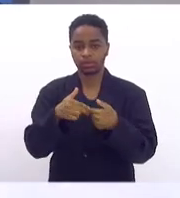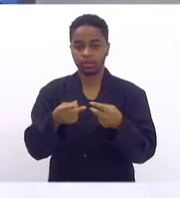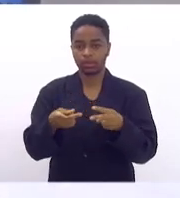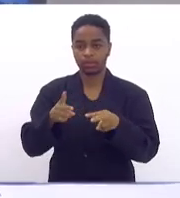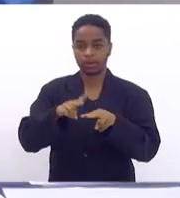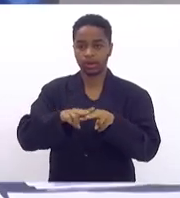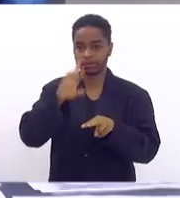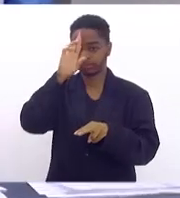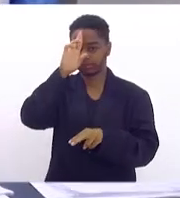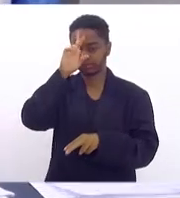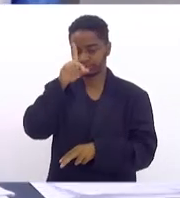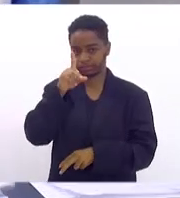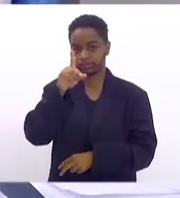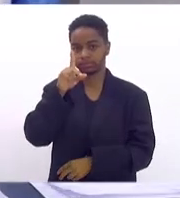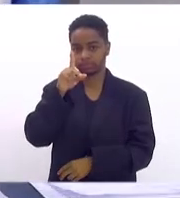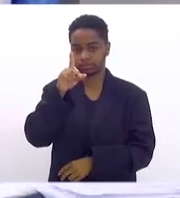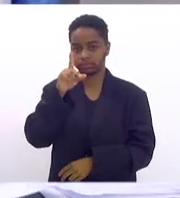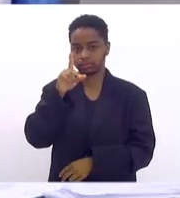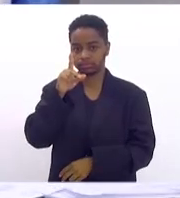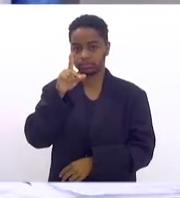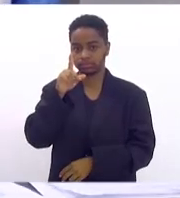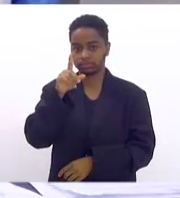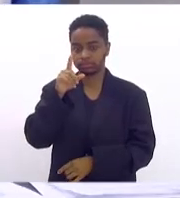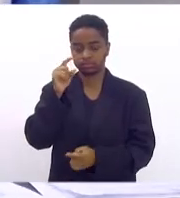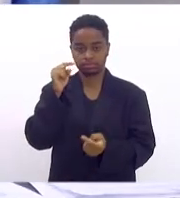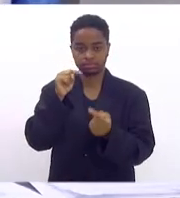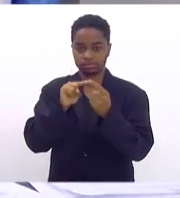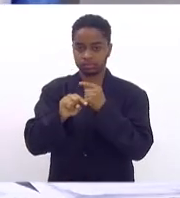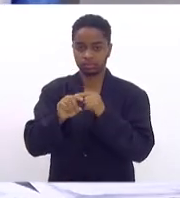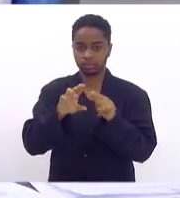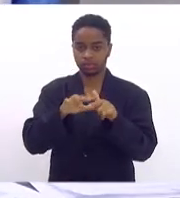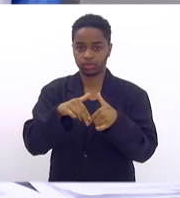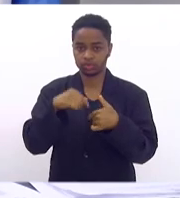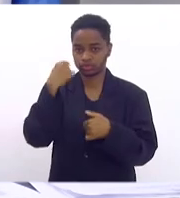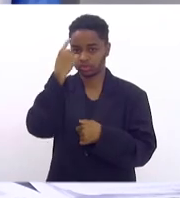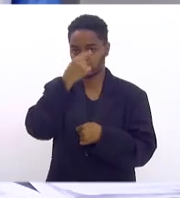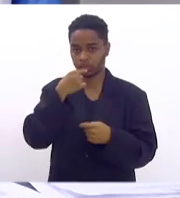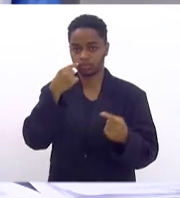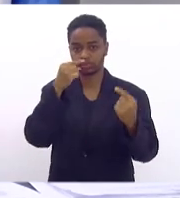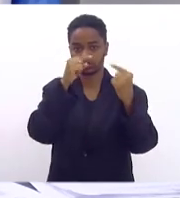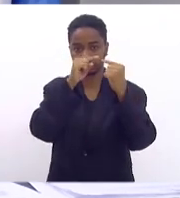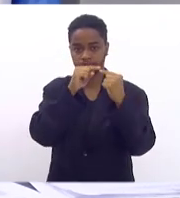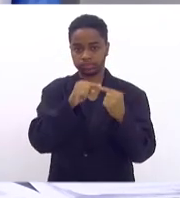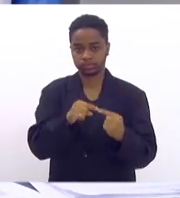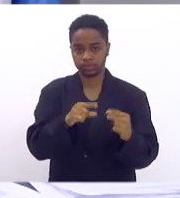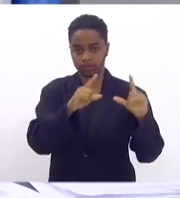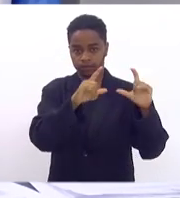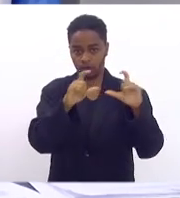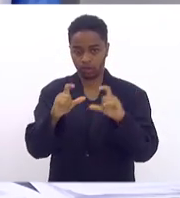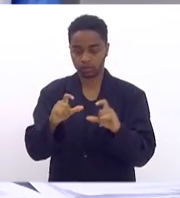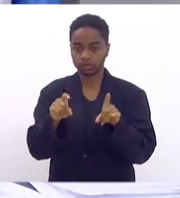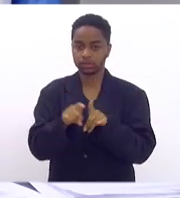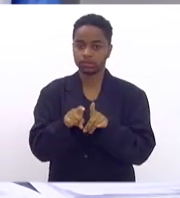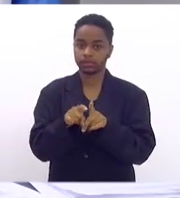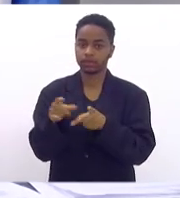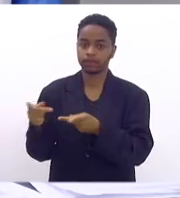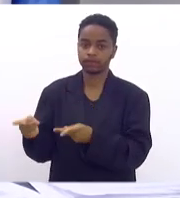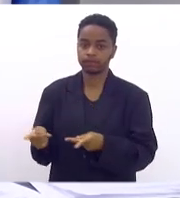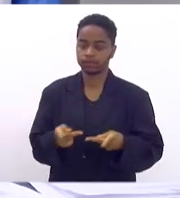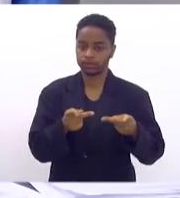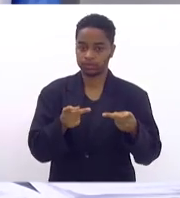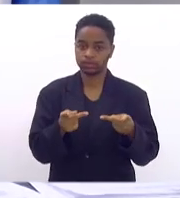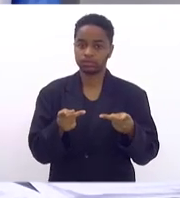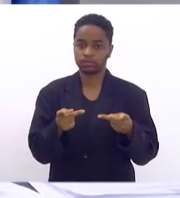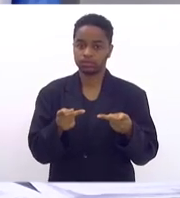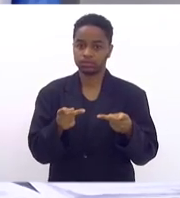prisão equivocada diante de um reconhecimento fotográfico e para além das visitas que fizemos